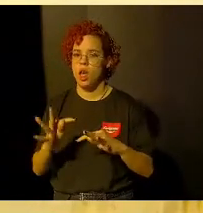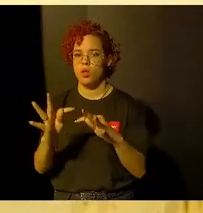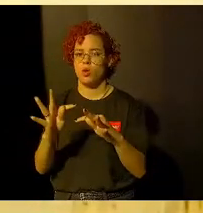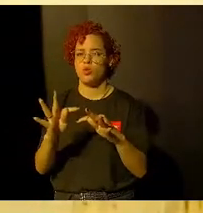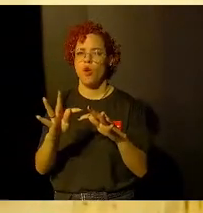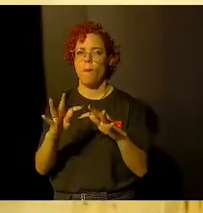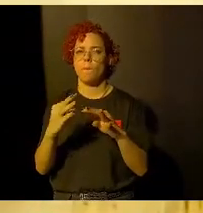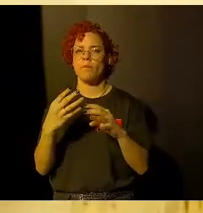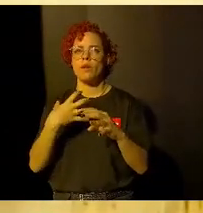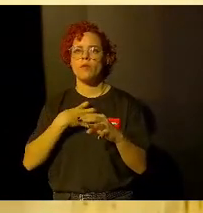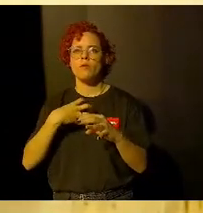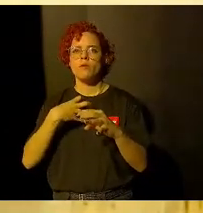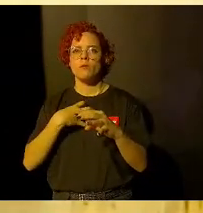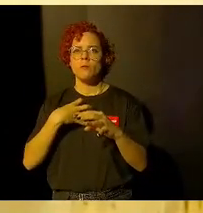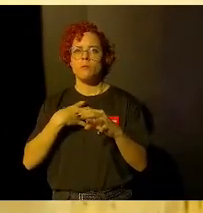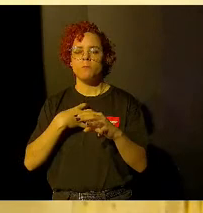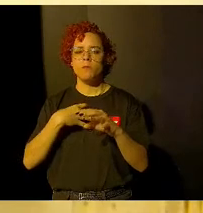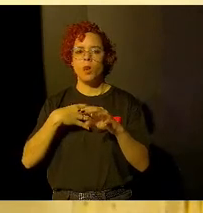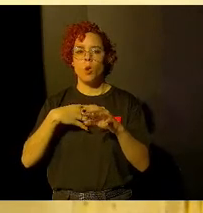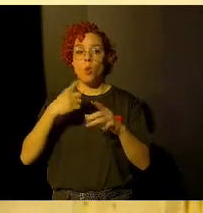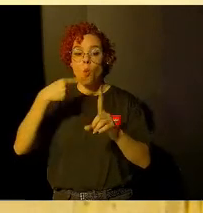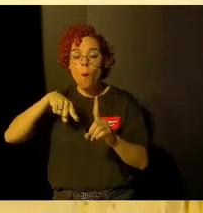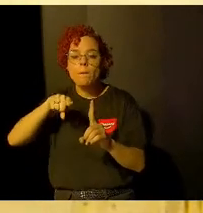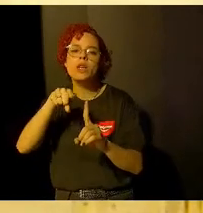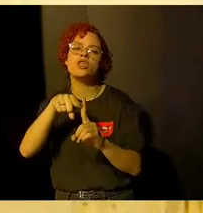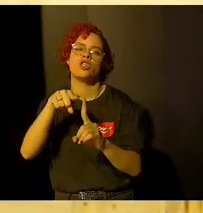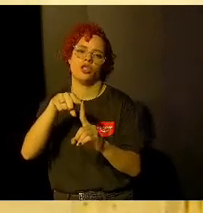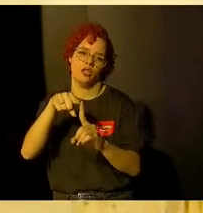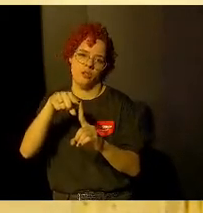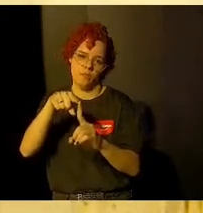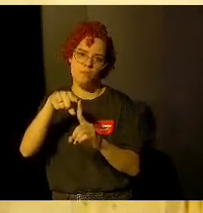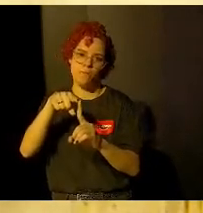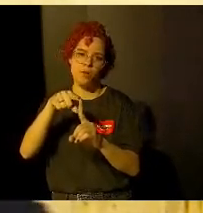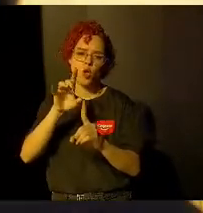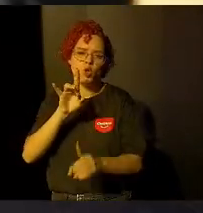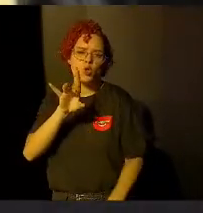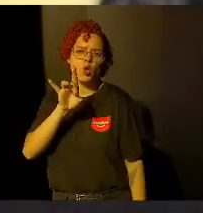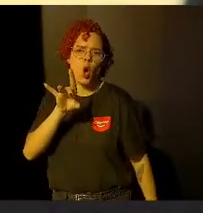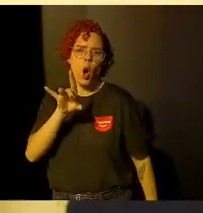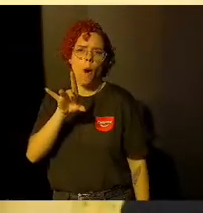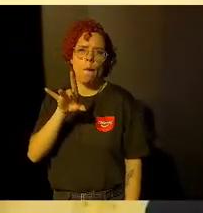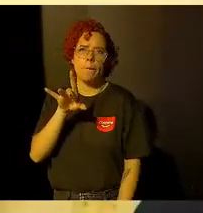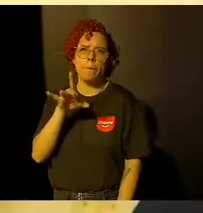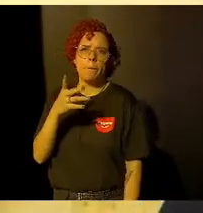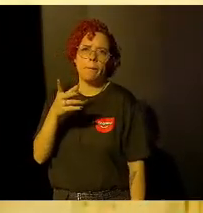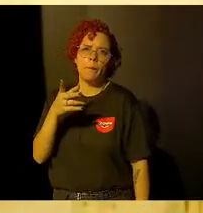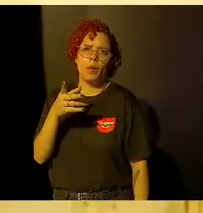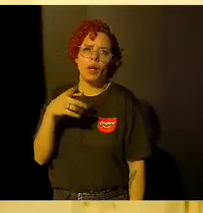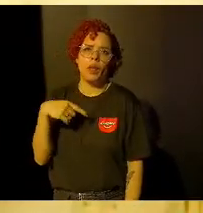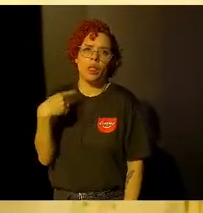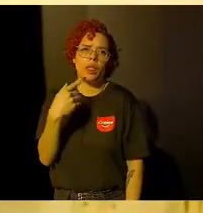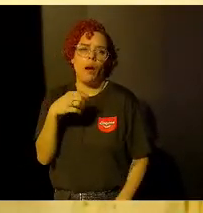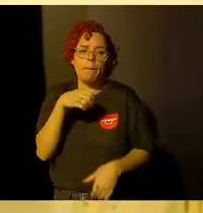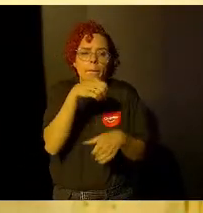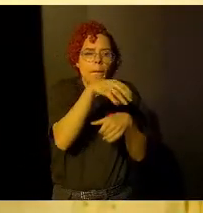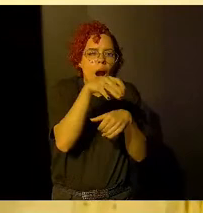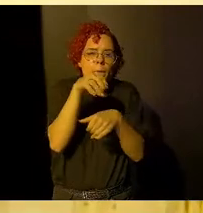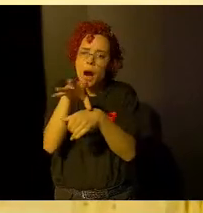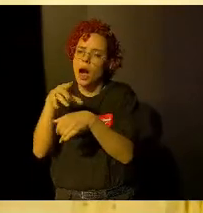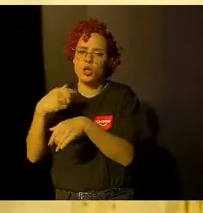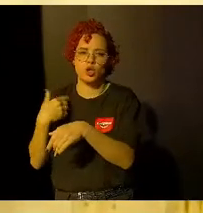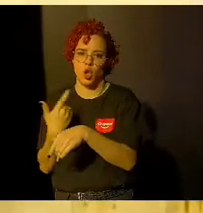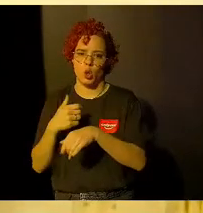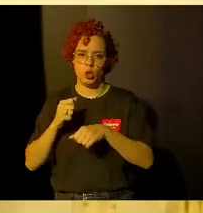com missão com o objetivo não apenas para entretenimento ou para divulgação do nosso trabalho